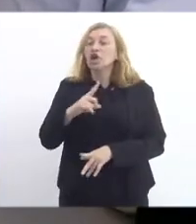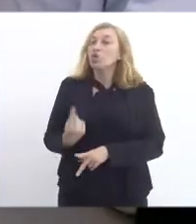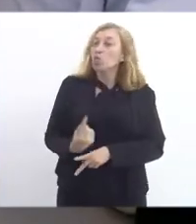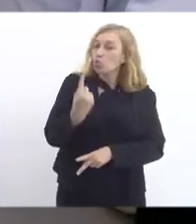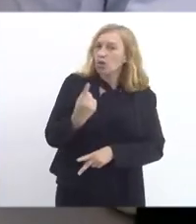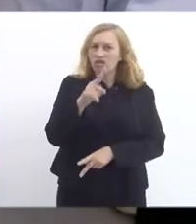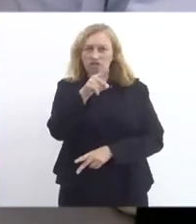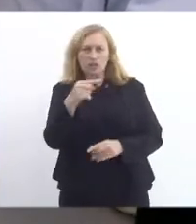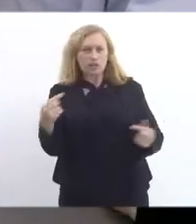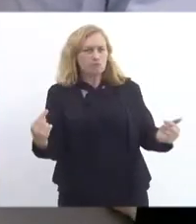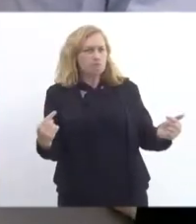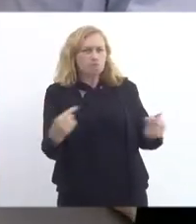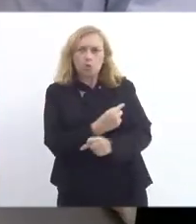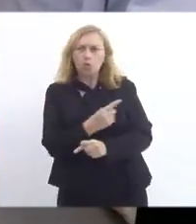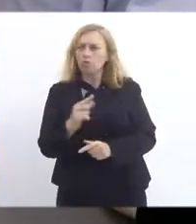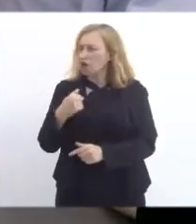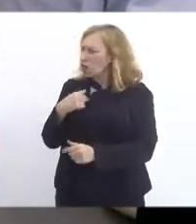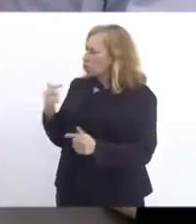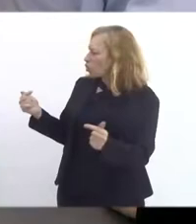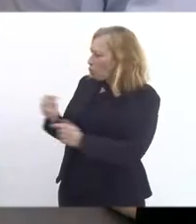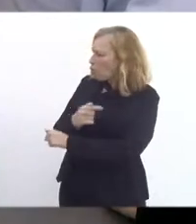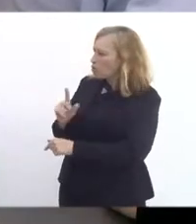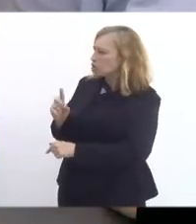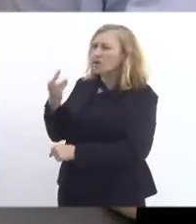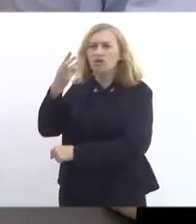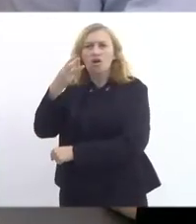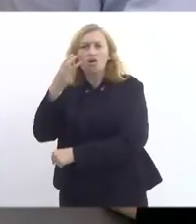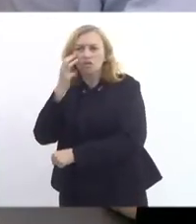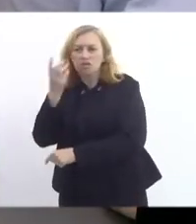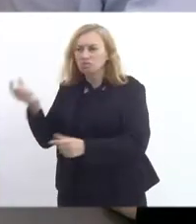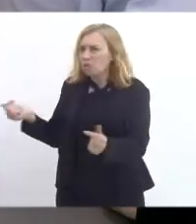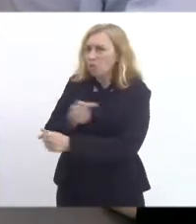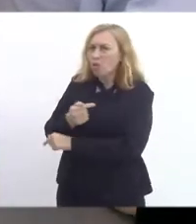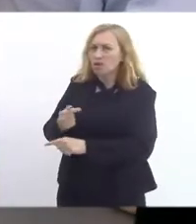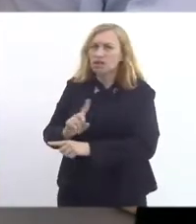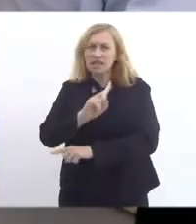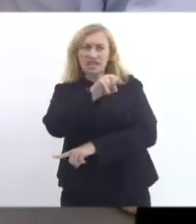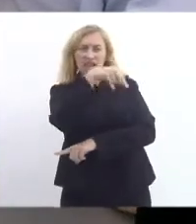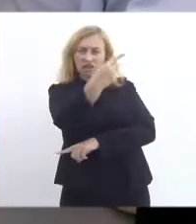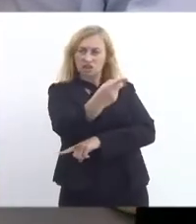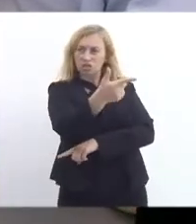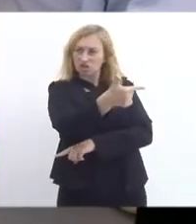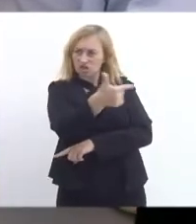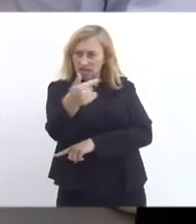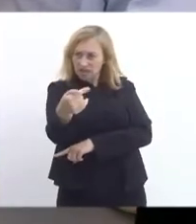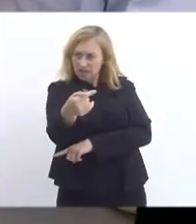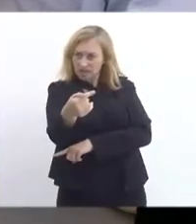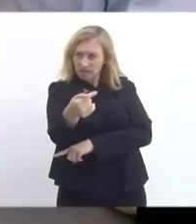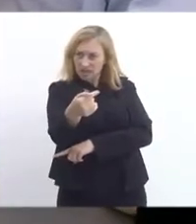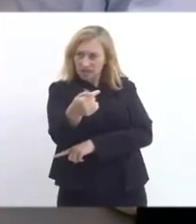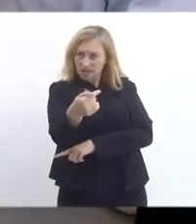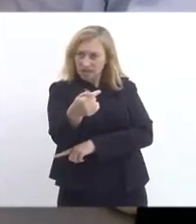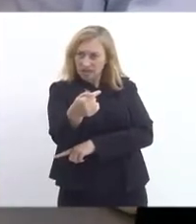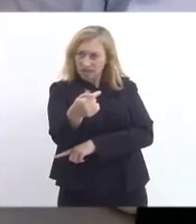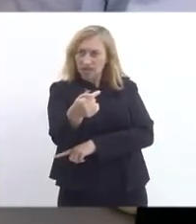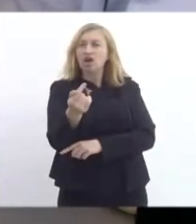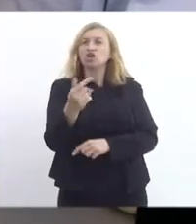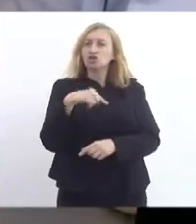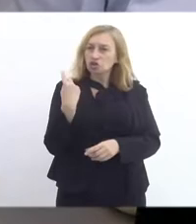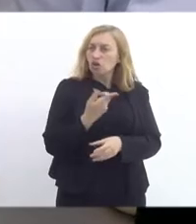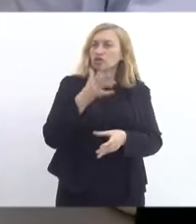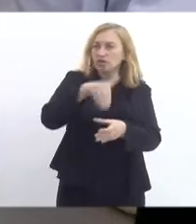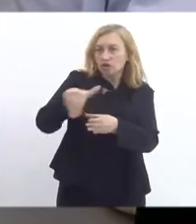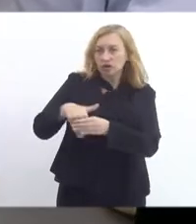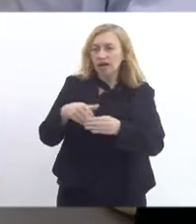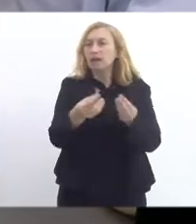você não concorda, outra que eu não concordo, outra que o Valdec não concorda. Então as outras 17, a gente vota, olha.